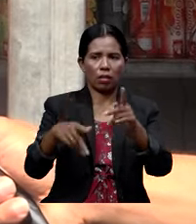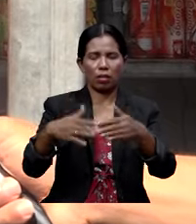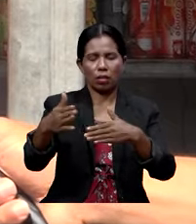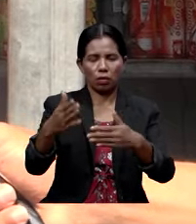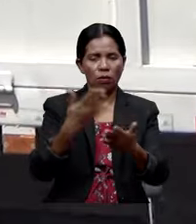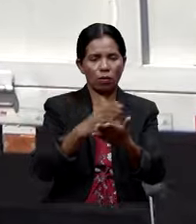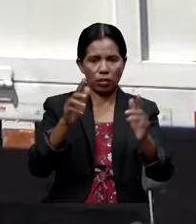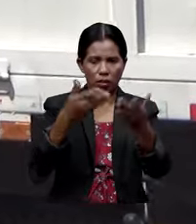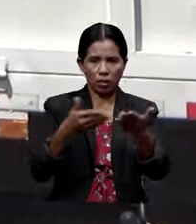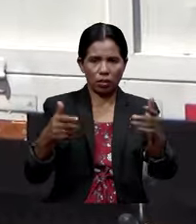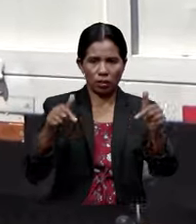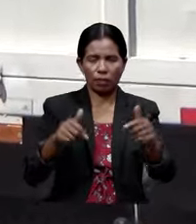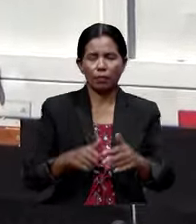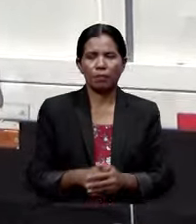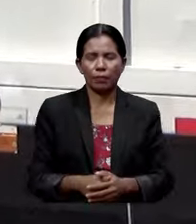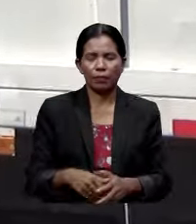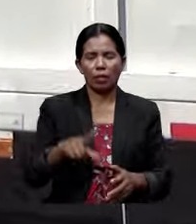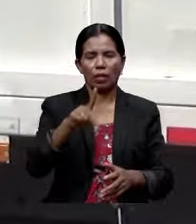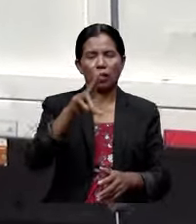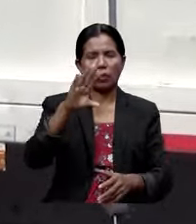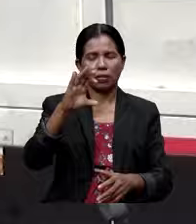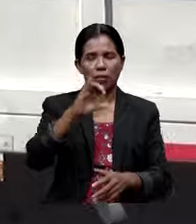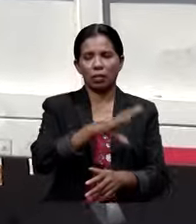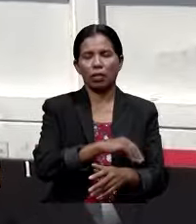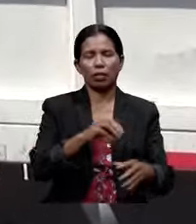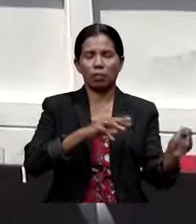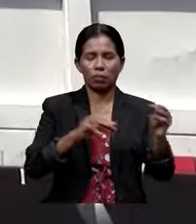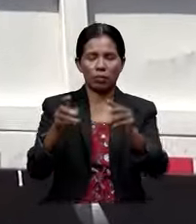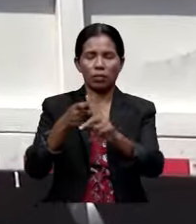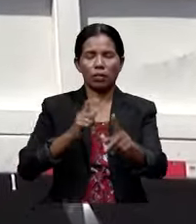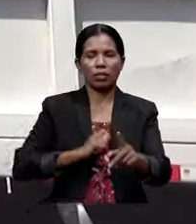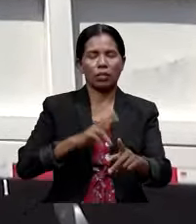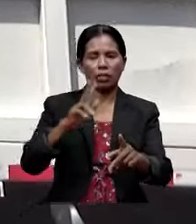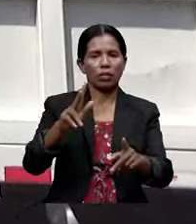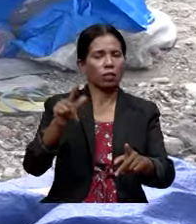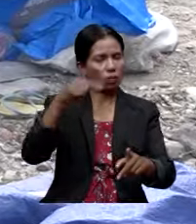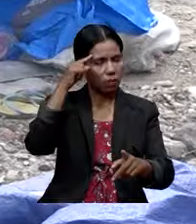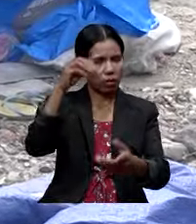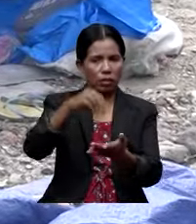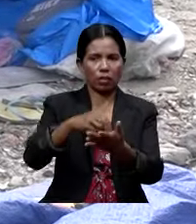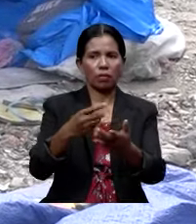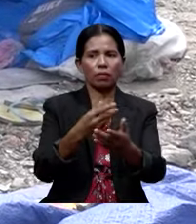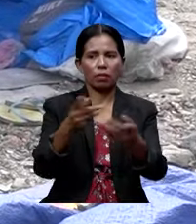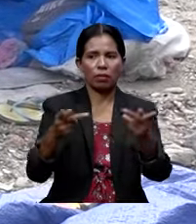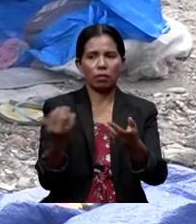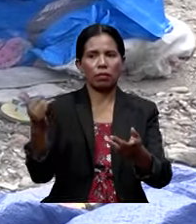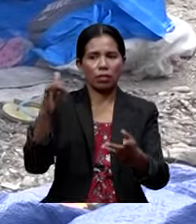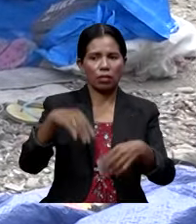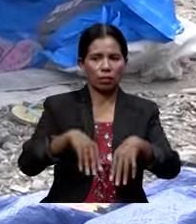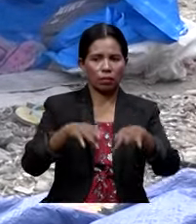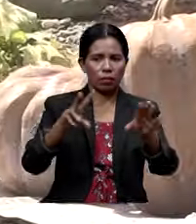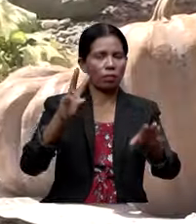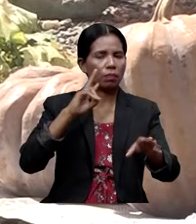sane. Vendedora Lúcia Maia Triste tamba foi muda husi tasitolu governo la cria ulu condição basira nune sira fandet